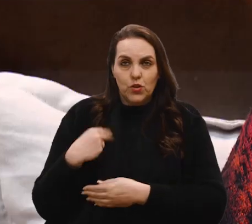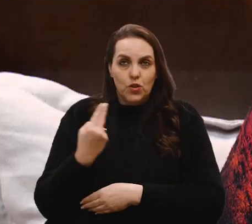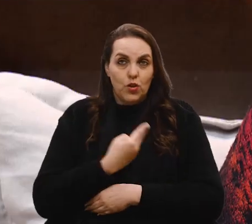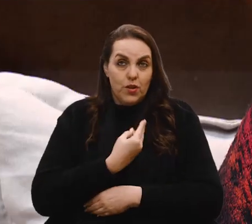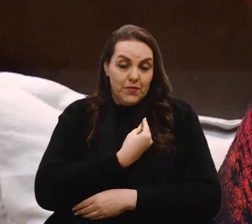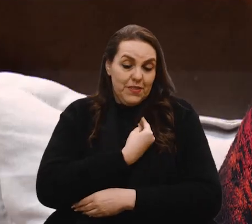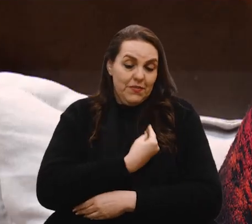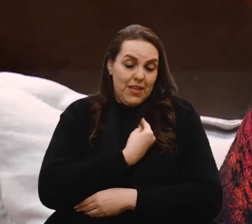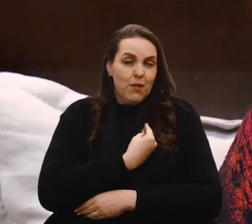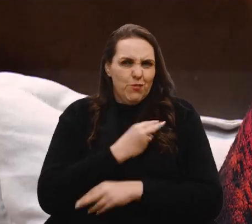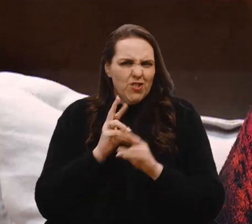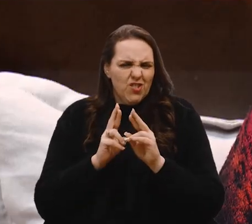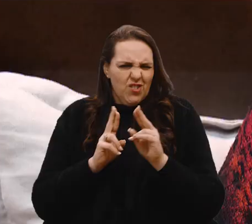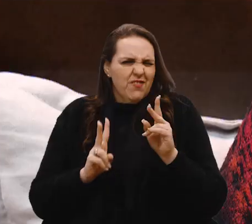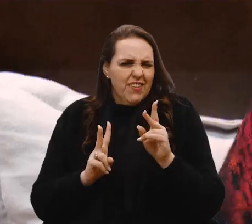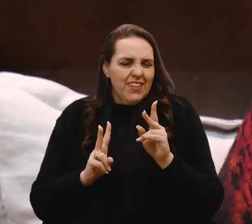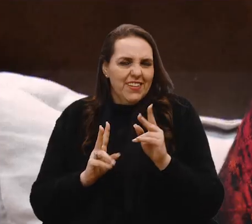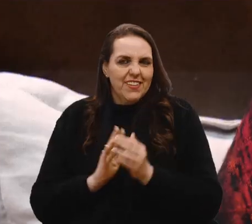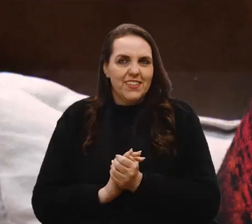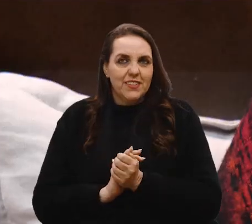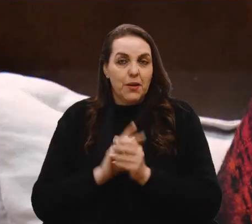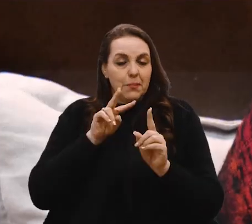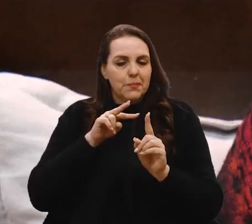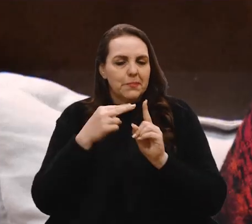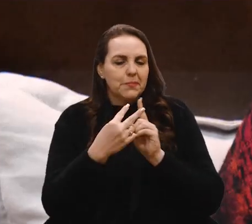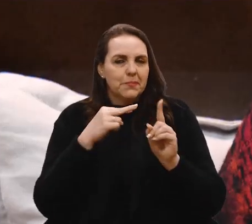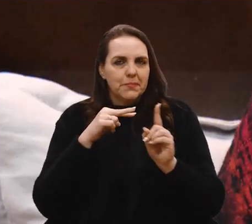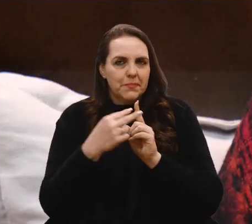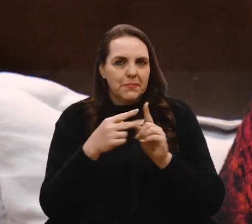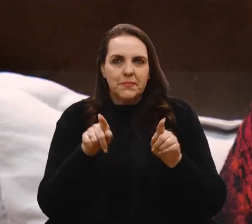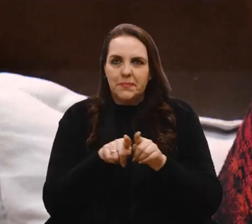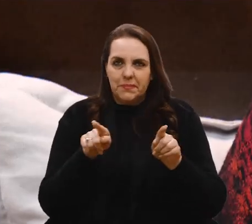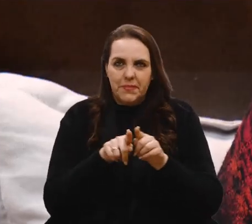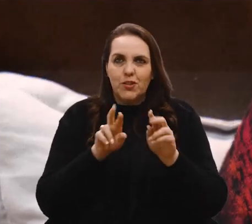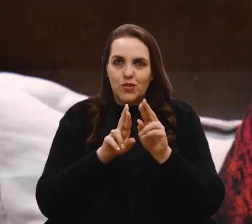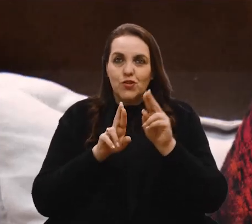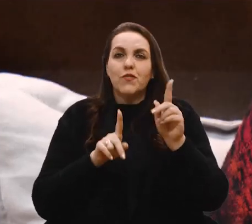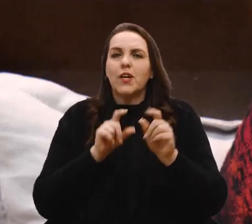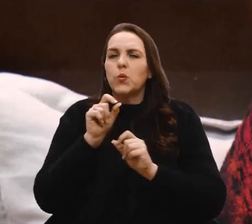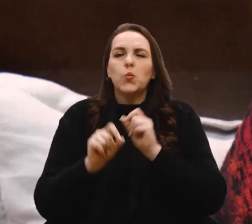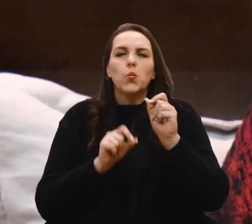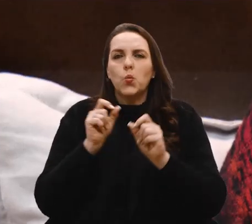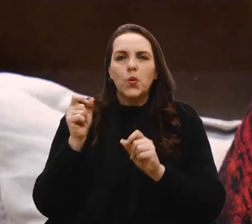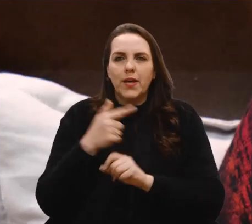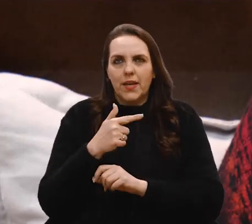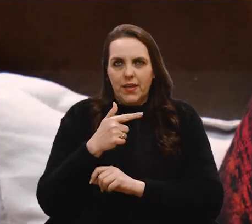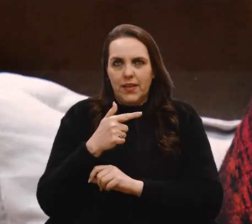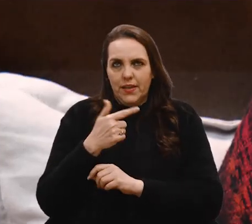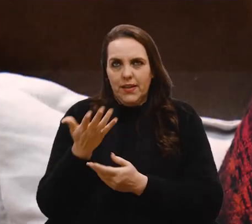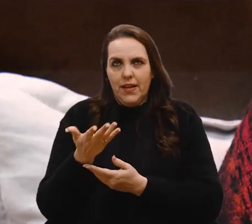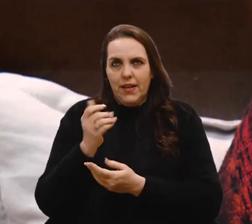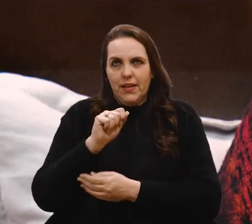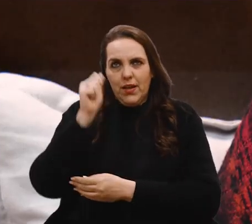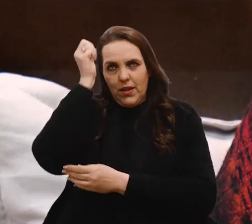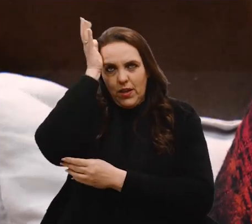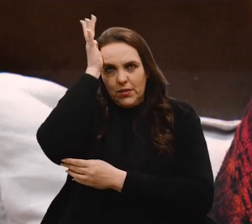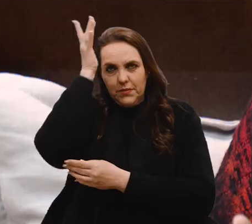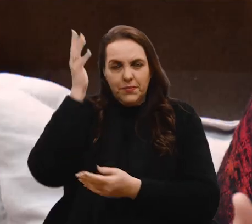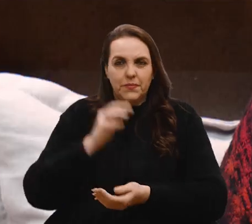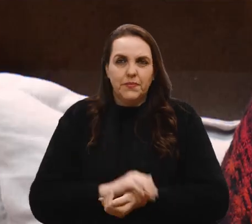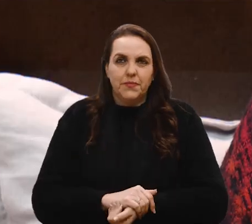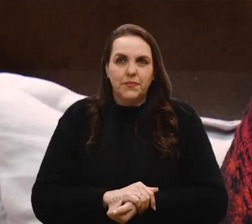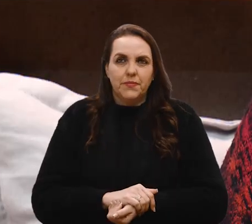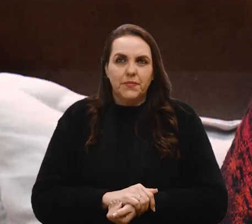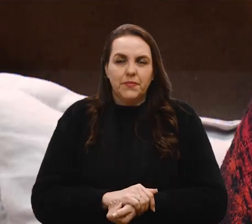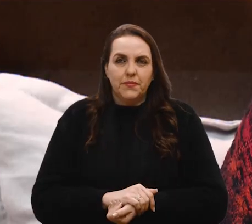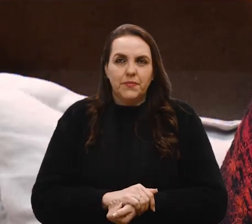diferente, né, a gente tem uma perspectiva diferente do que as altas habilidades. Mas essa percepção,